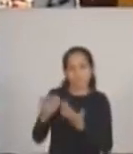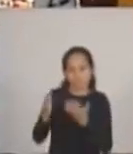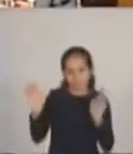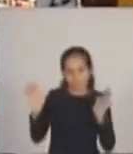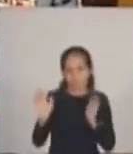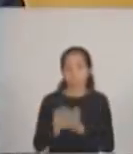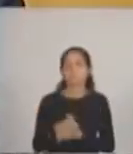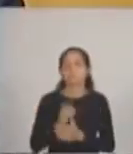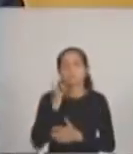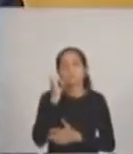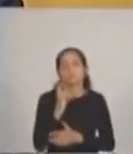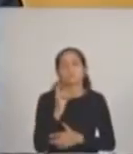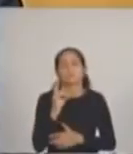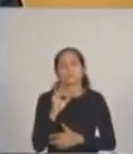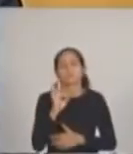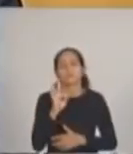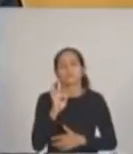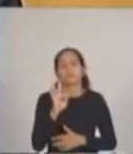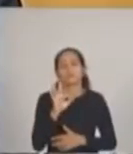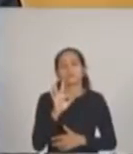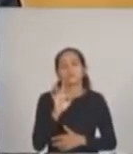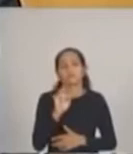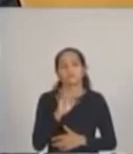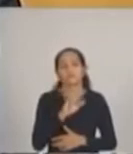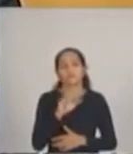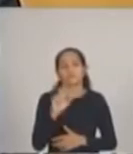Deputado Teodorico Ferraço.